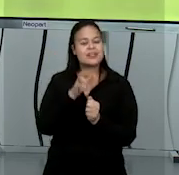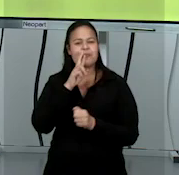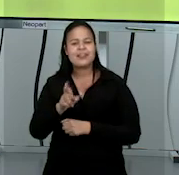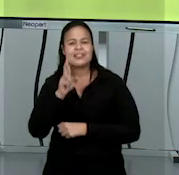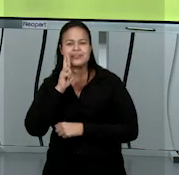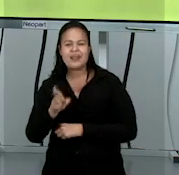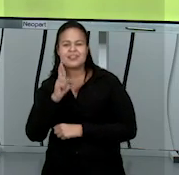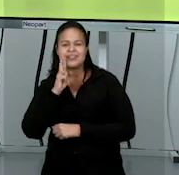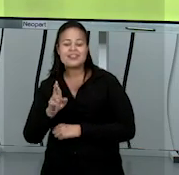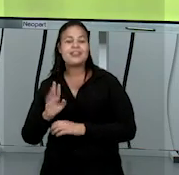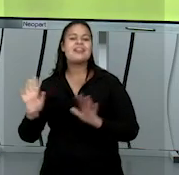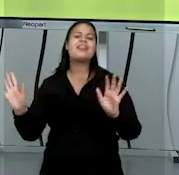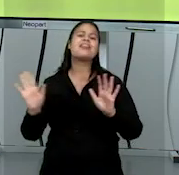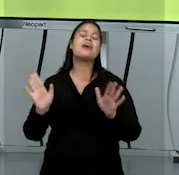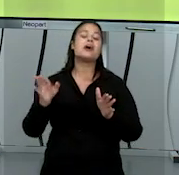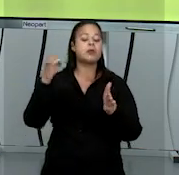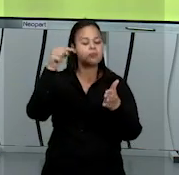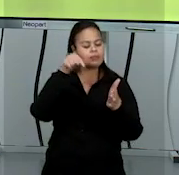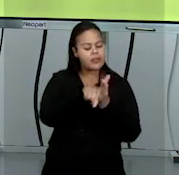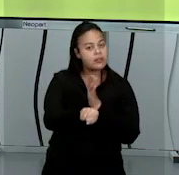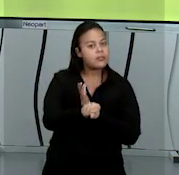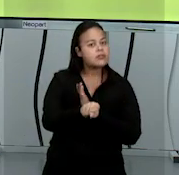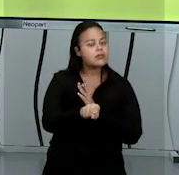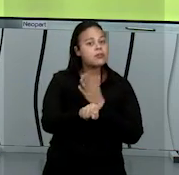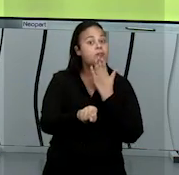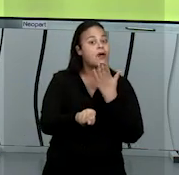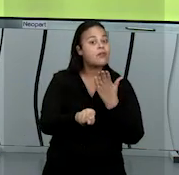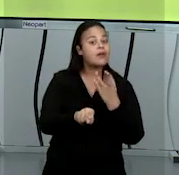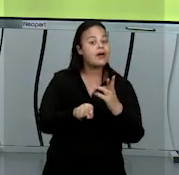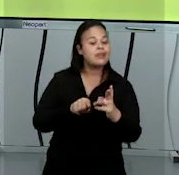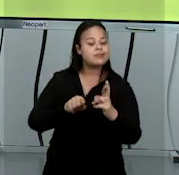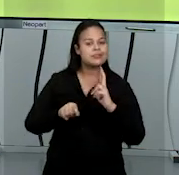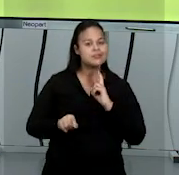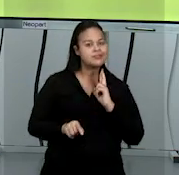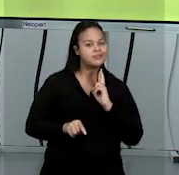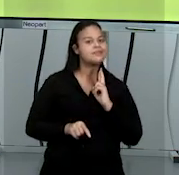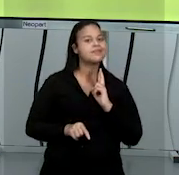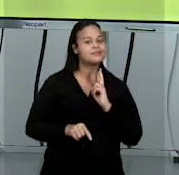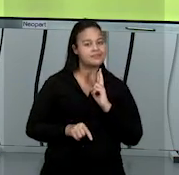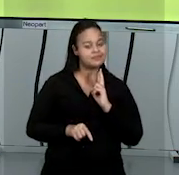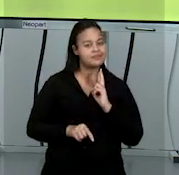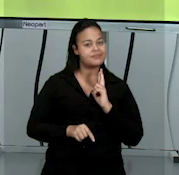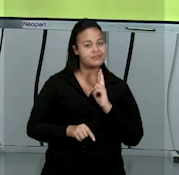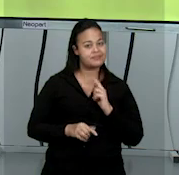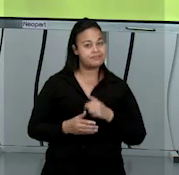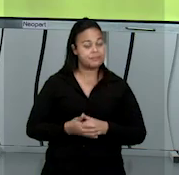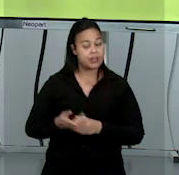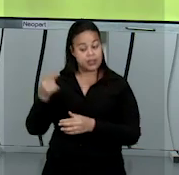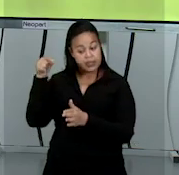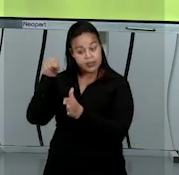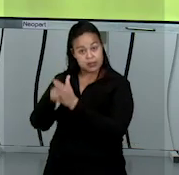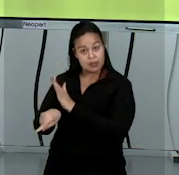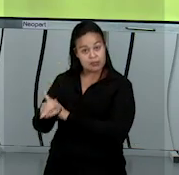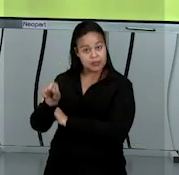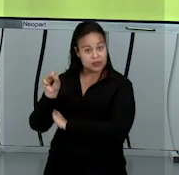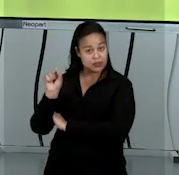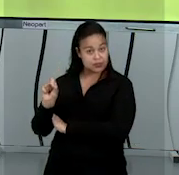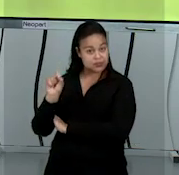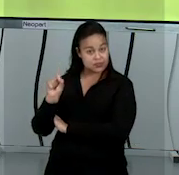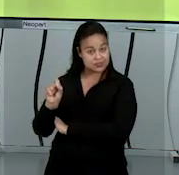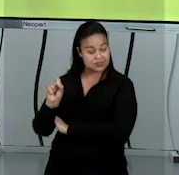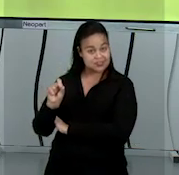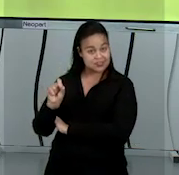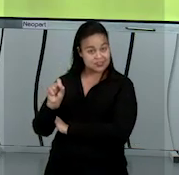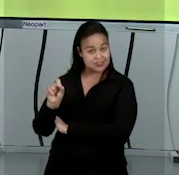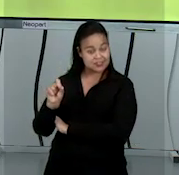das boas perguntas que vão levar às respostas. Então, a pergunta, na verdade, ela é o